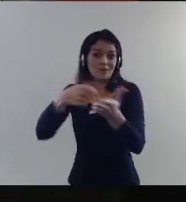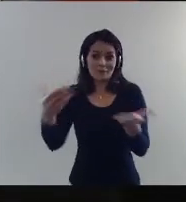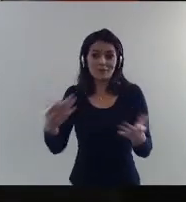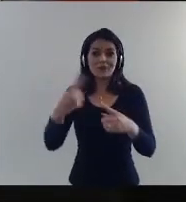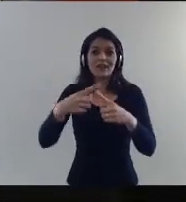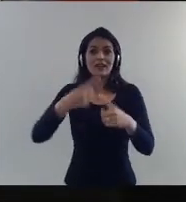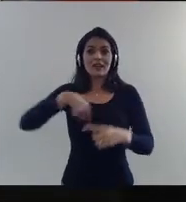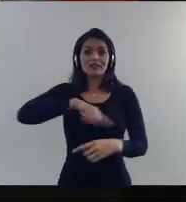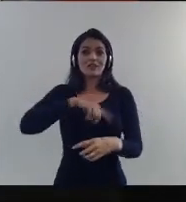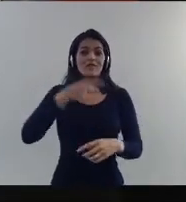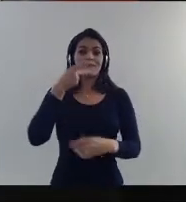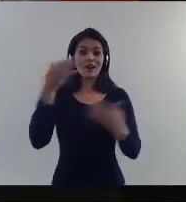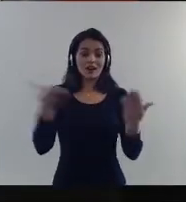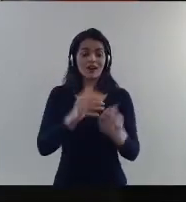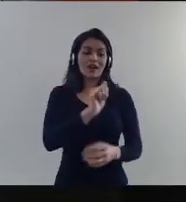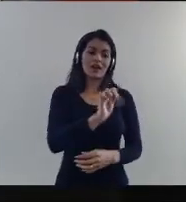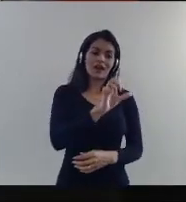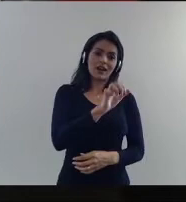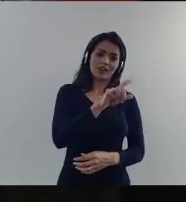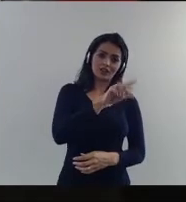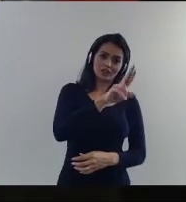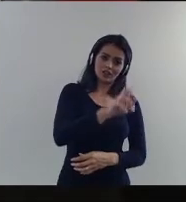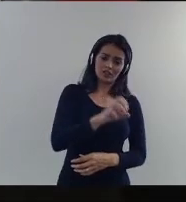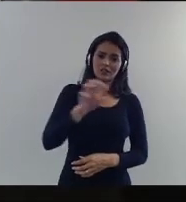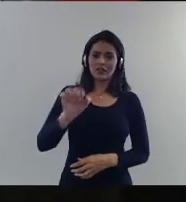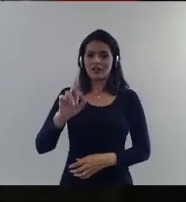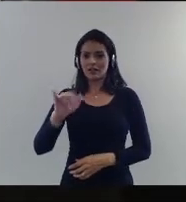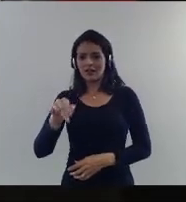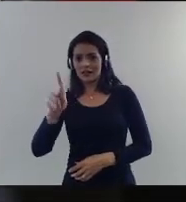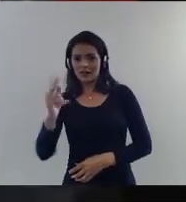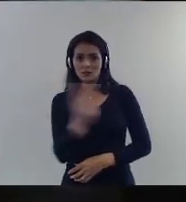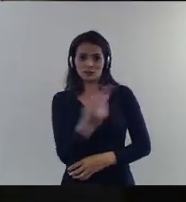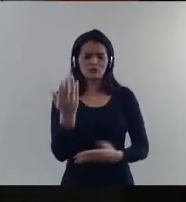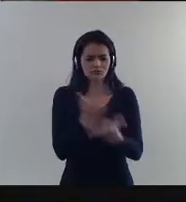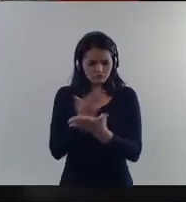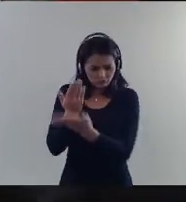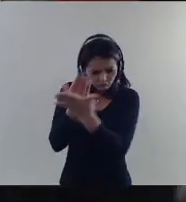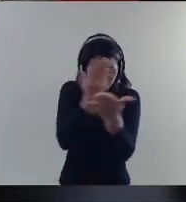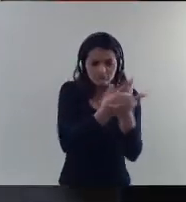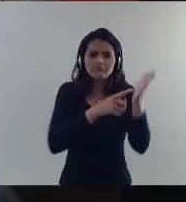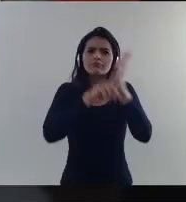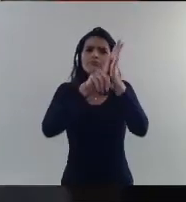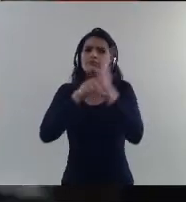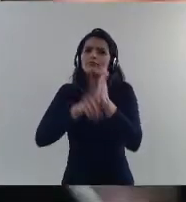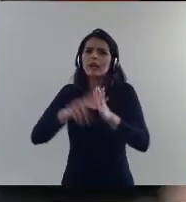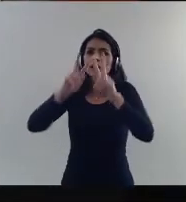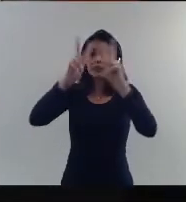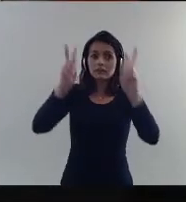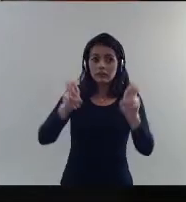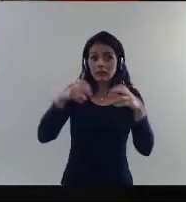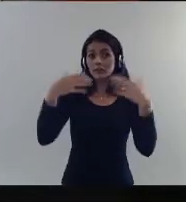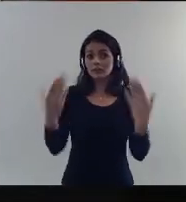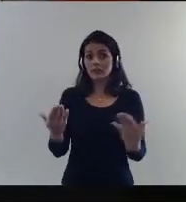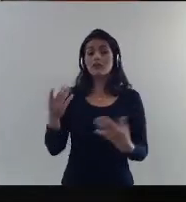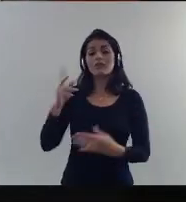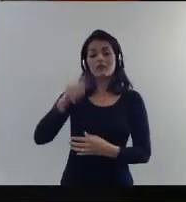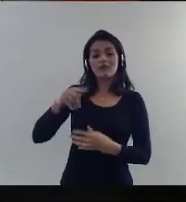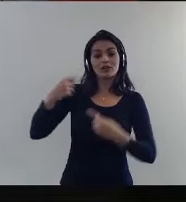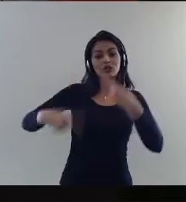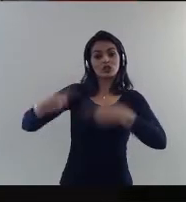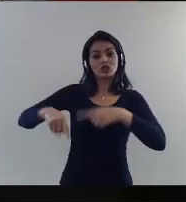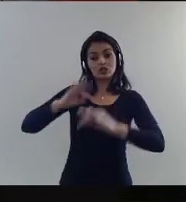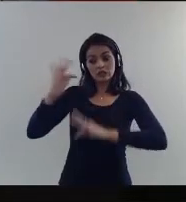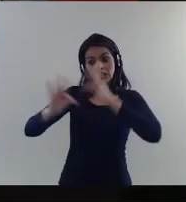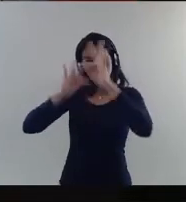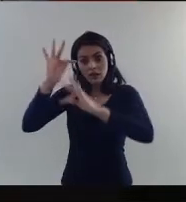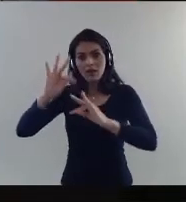falando aqui do Alexandre e do Eric, né? Que são estudiosos do tema, que vêm tratando da tecnologia, que são